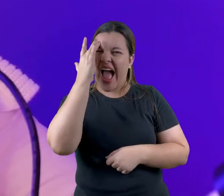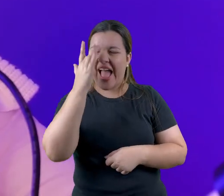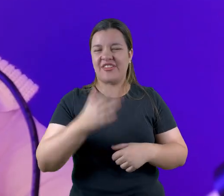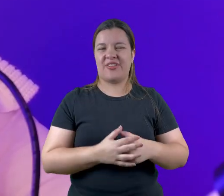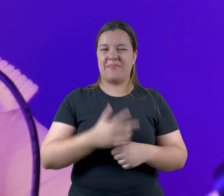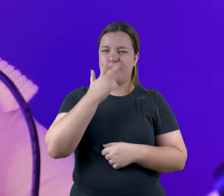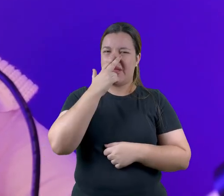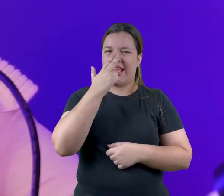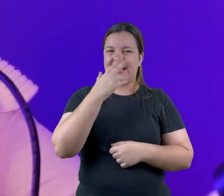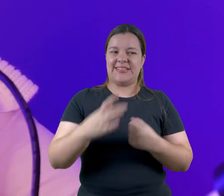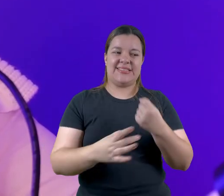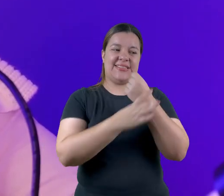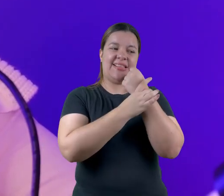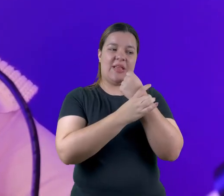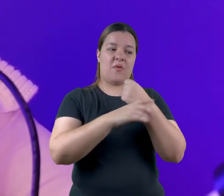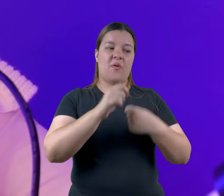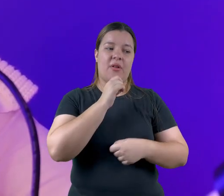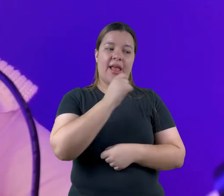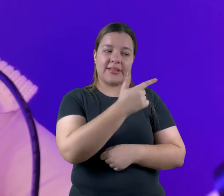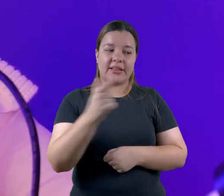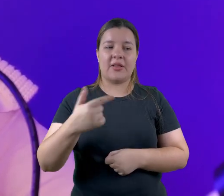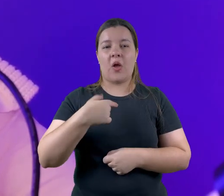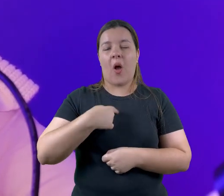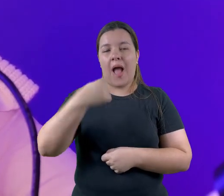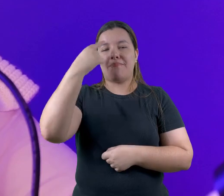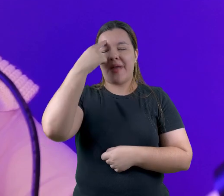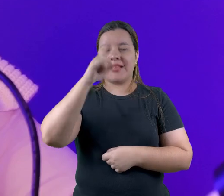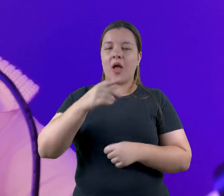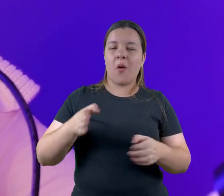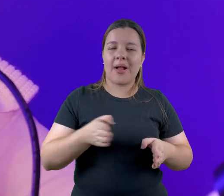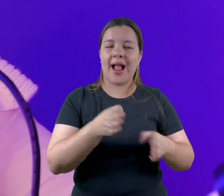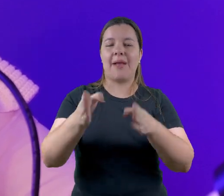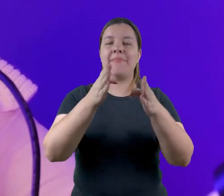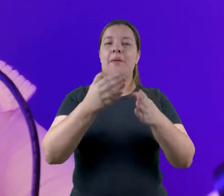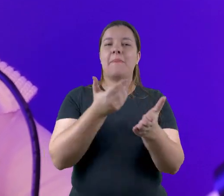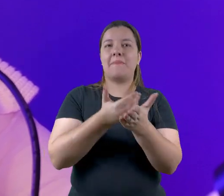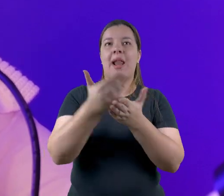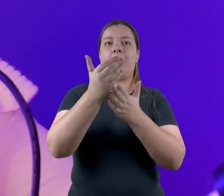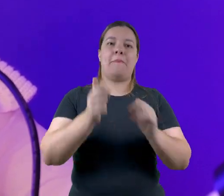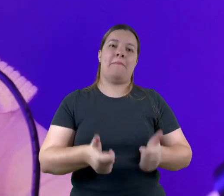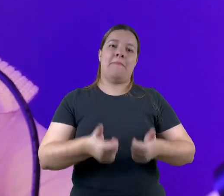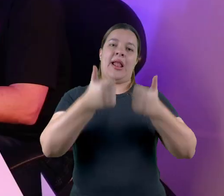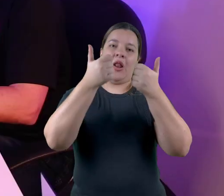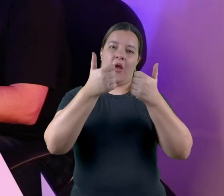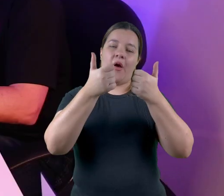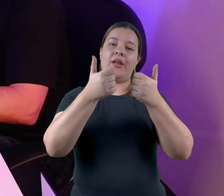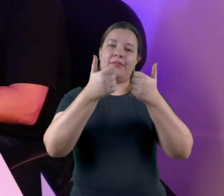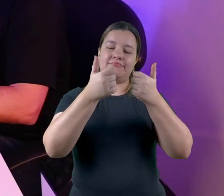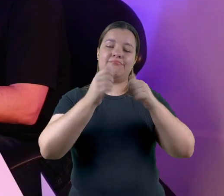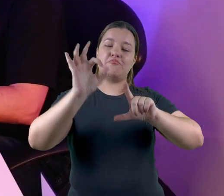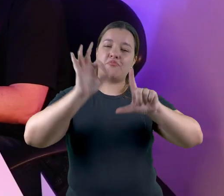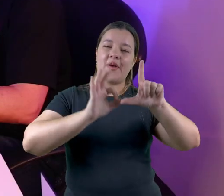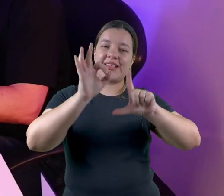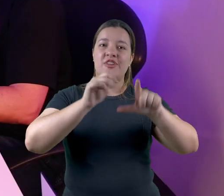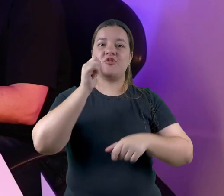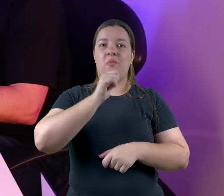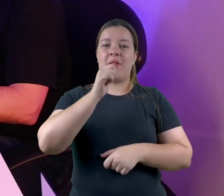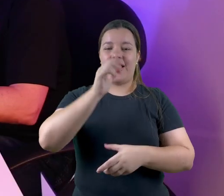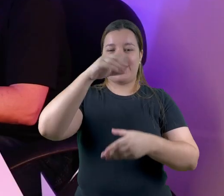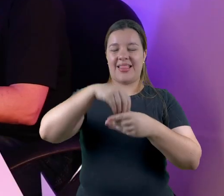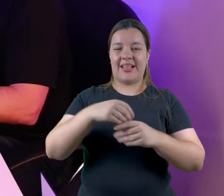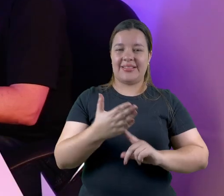ainda acha que não tá tão segura sabe então eu acho que é um caminho também pra gente começar a melhorar esse número de de